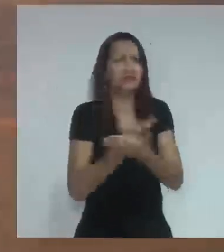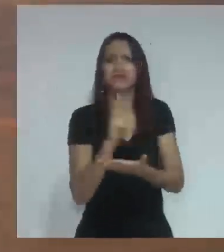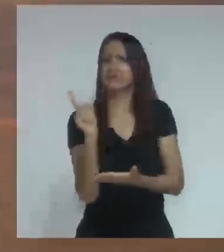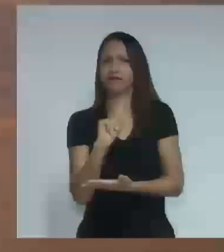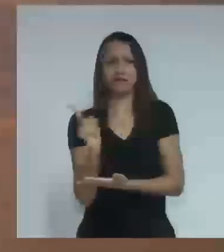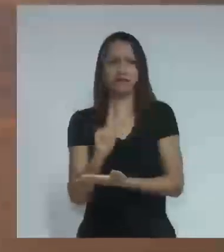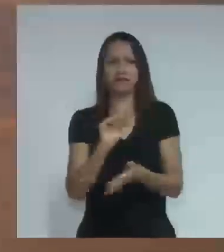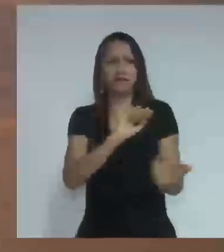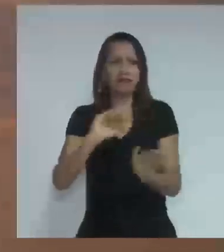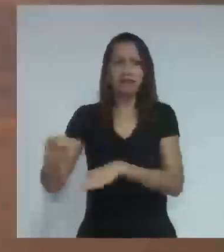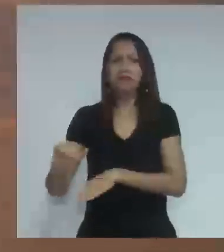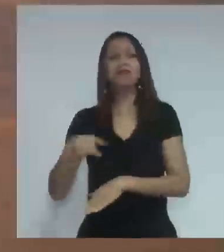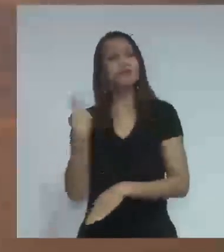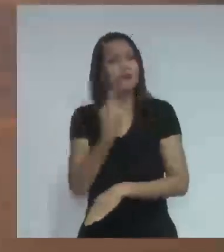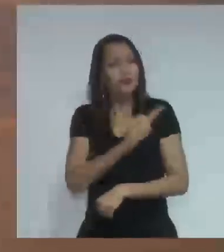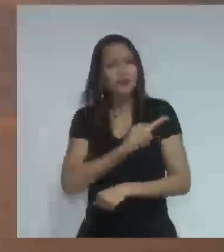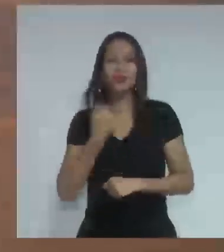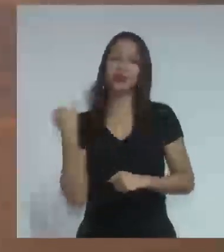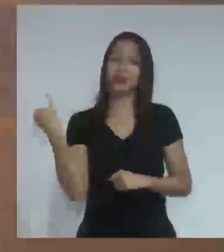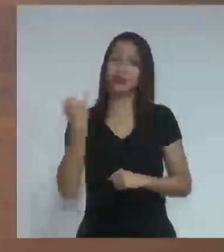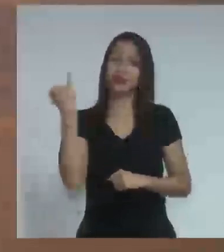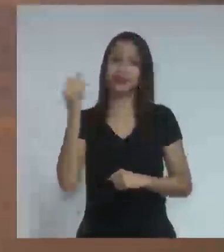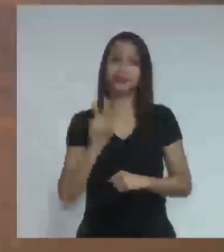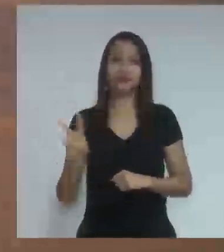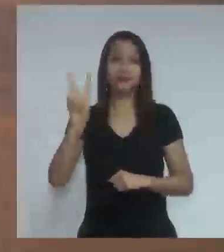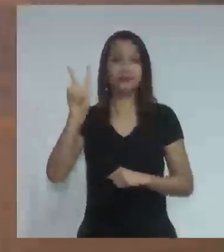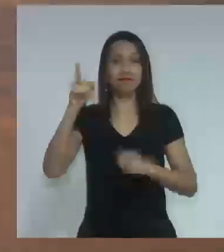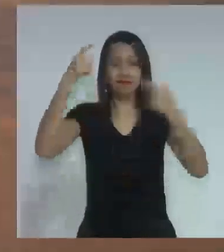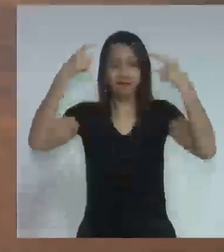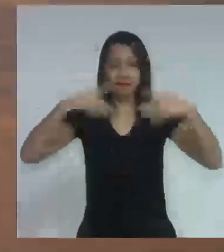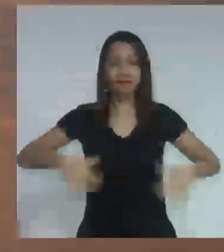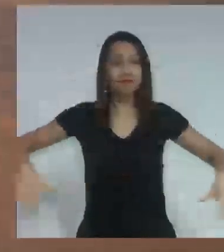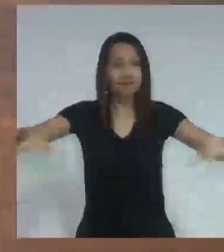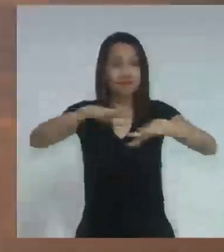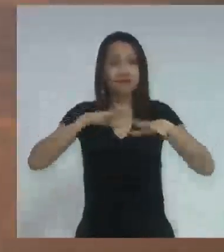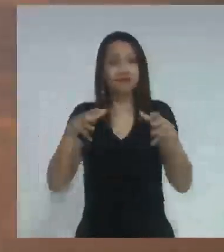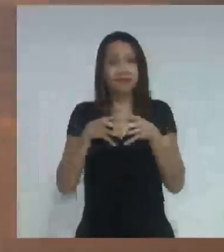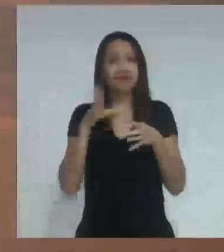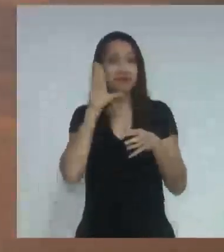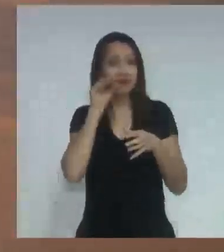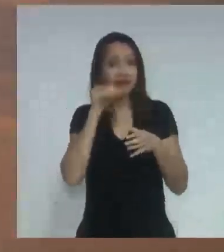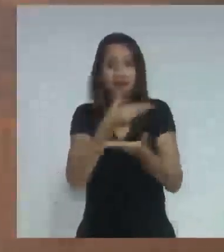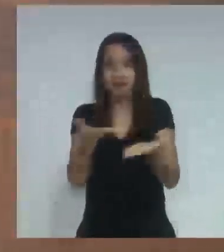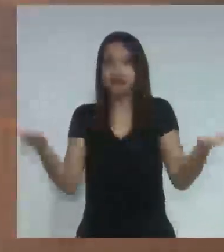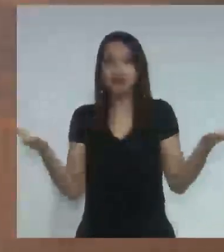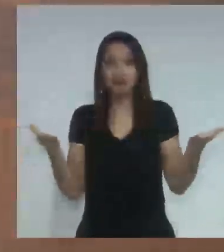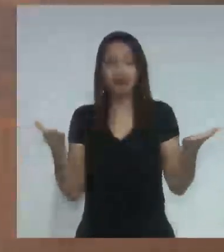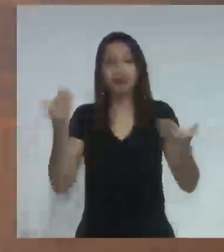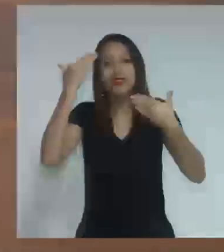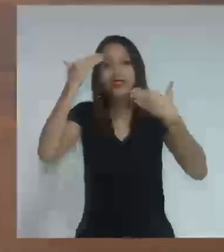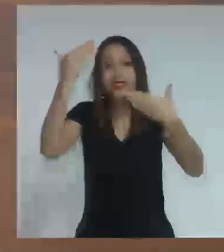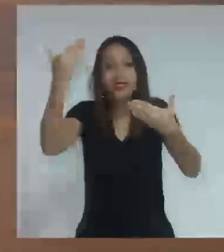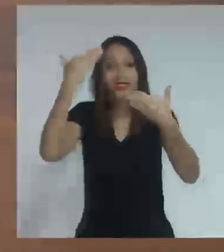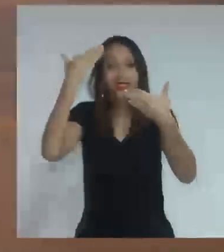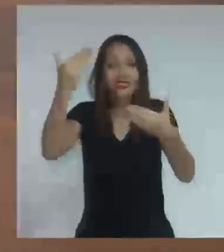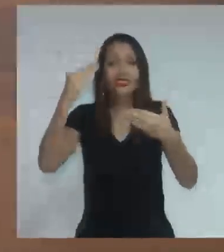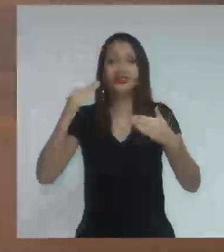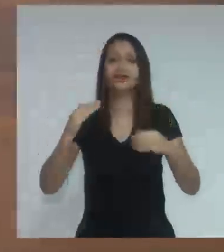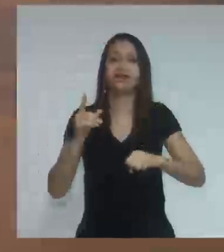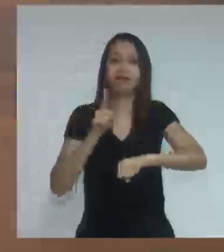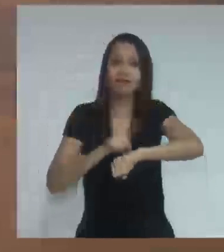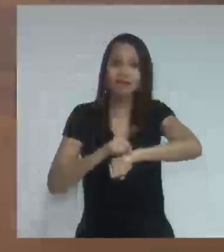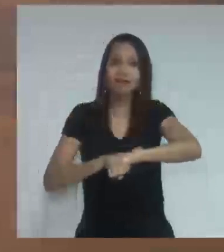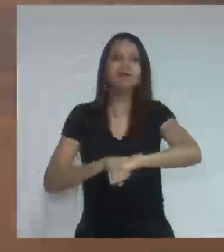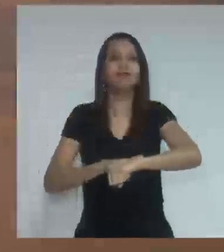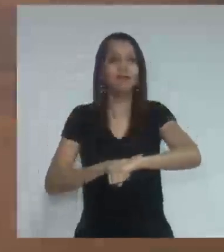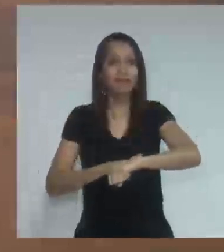Tanto é que nós estamos valorizando o nosso próprio corpo aqui da casa. E já aqui parabenizo e agradeço por todo o tempo que